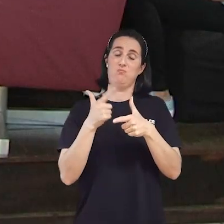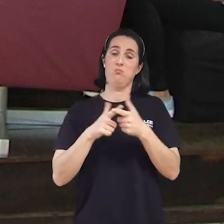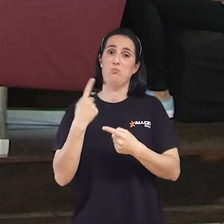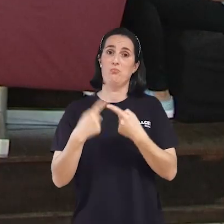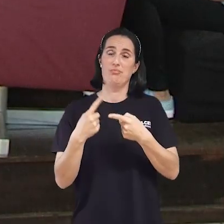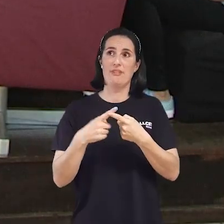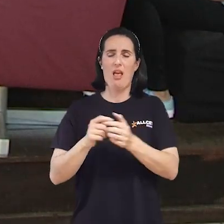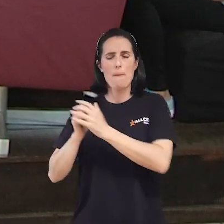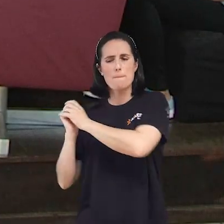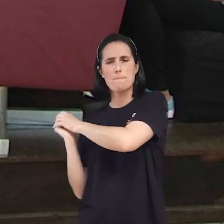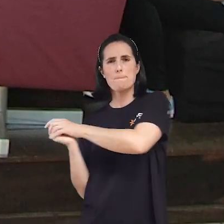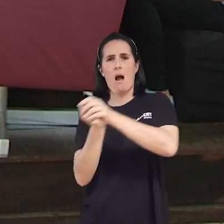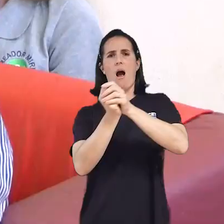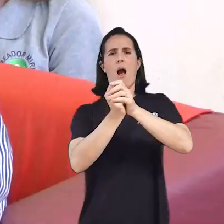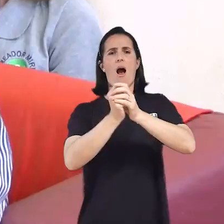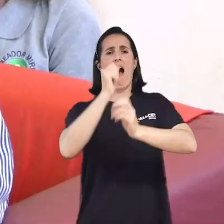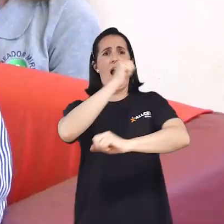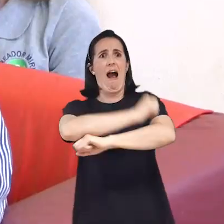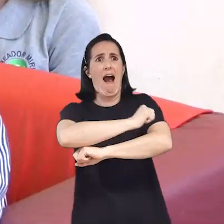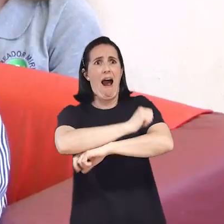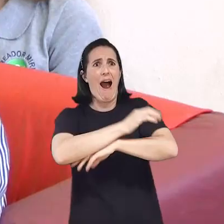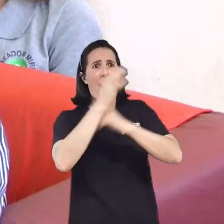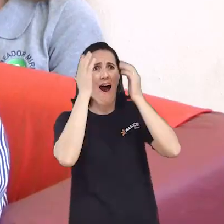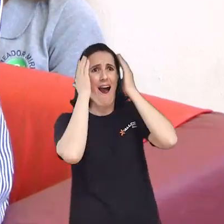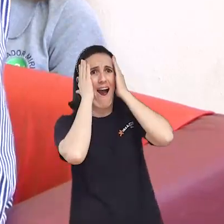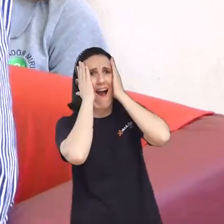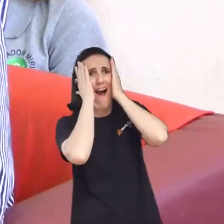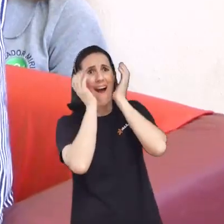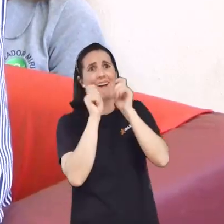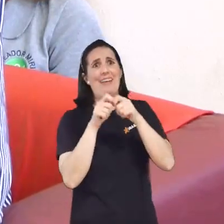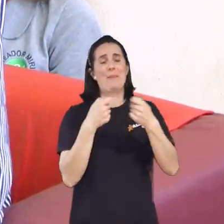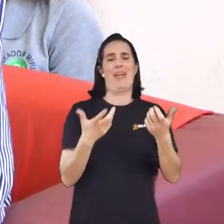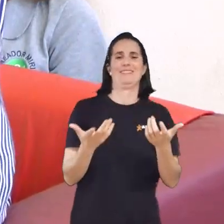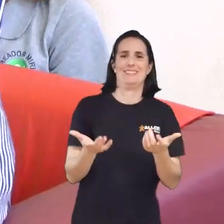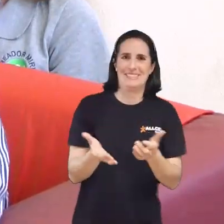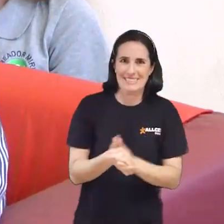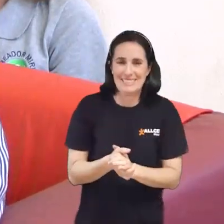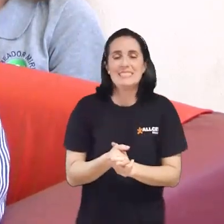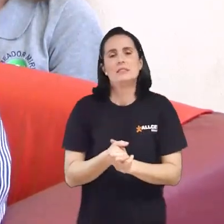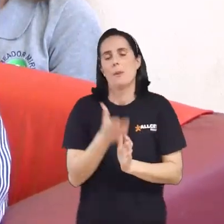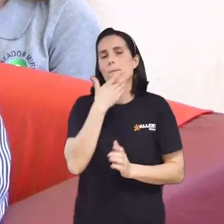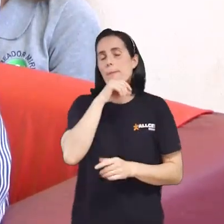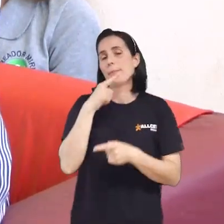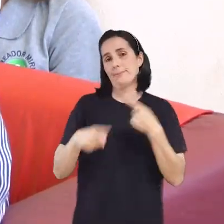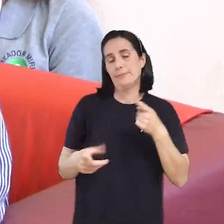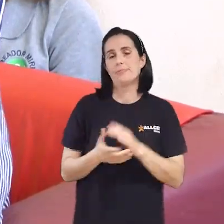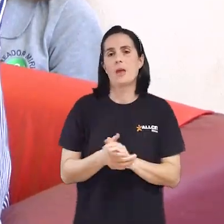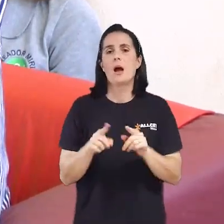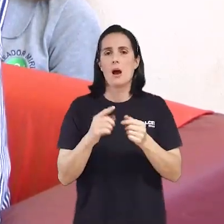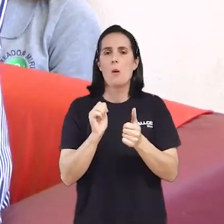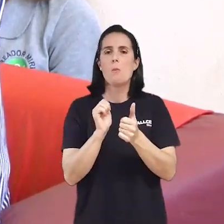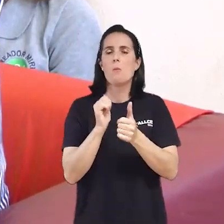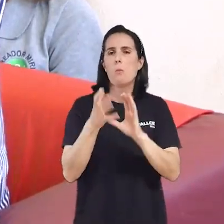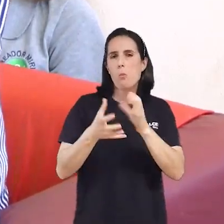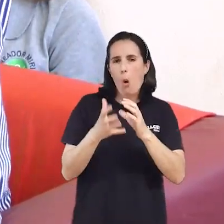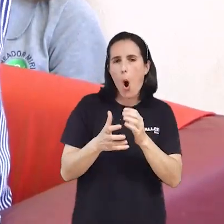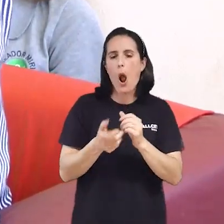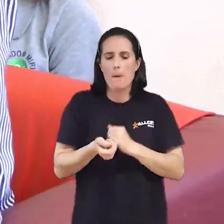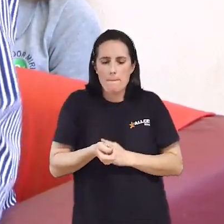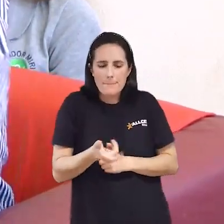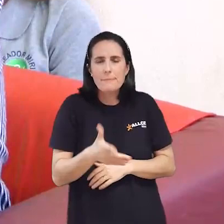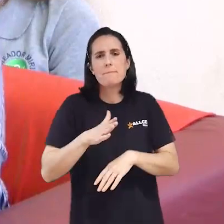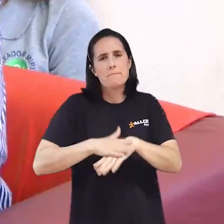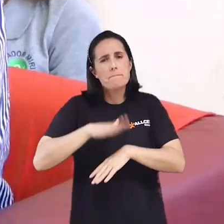a gente jogava muita peca, muita bola, taco também, mas taco era problema porque geralmente quebrava alguma coisa,